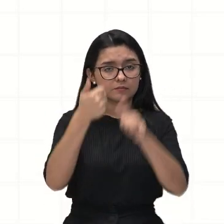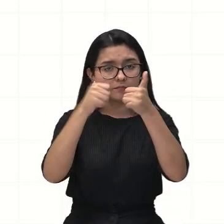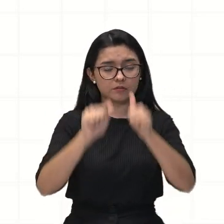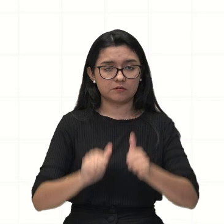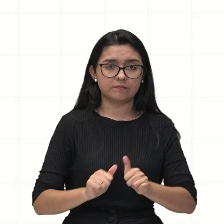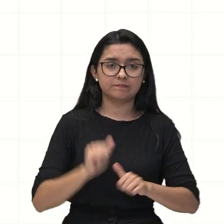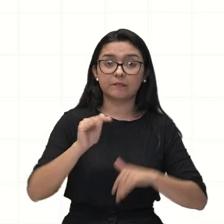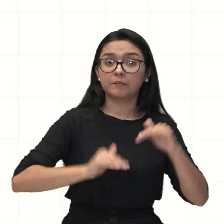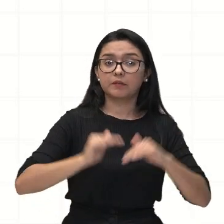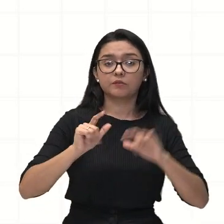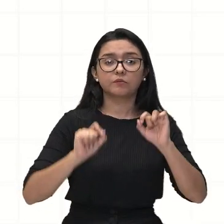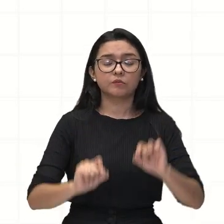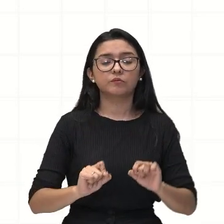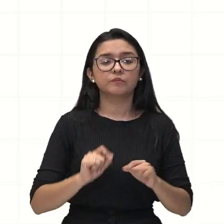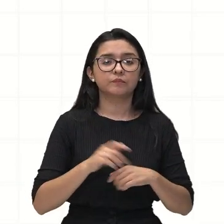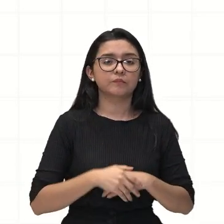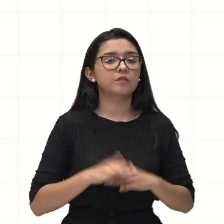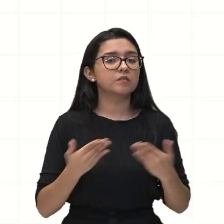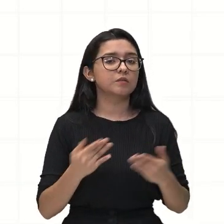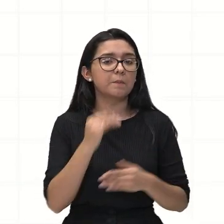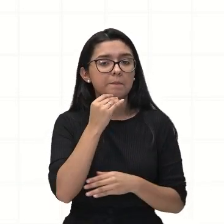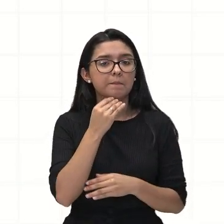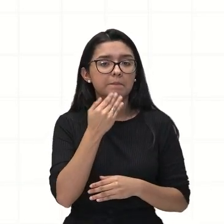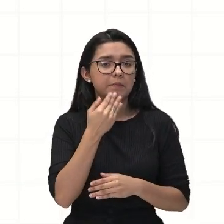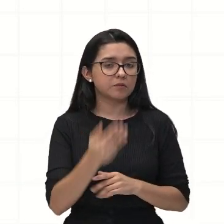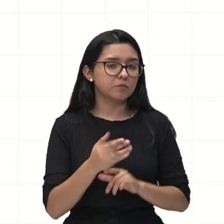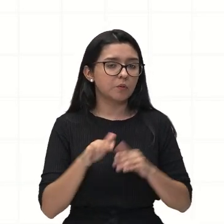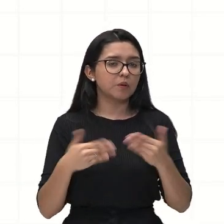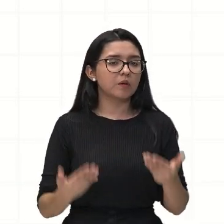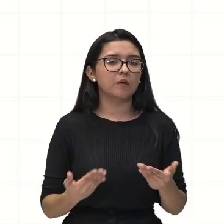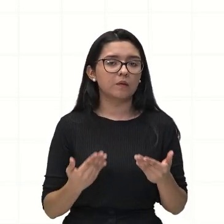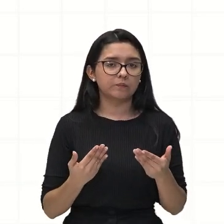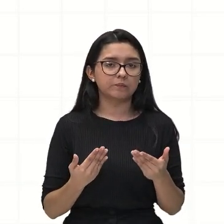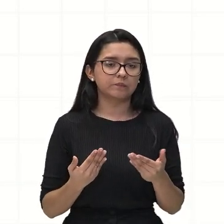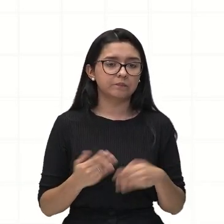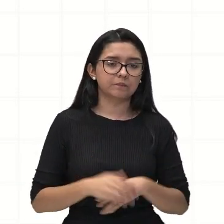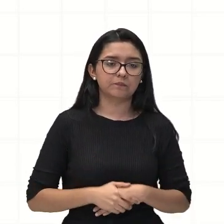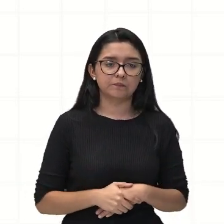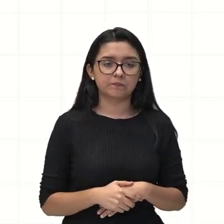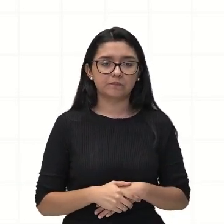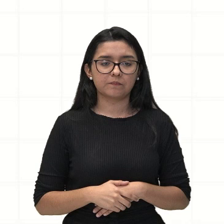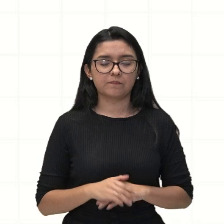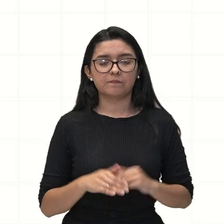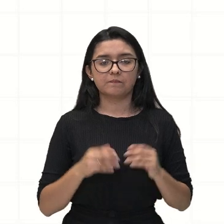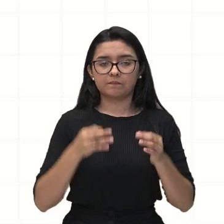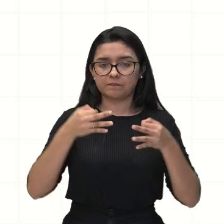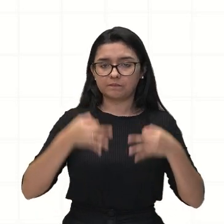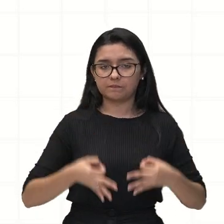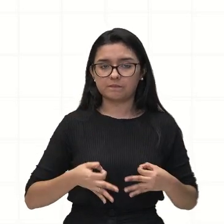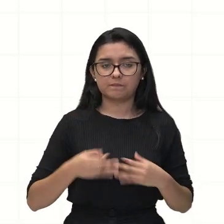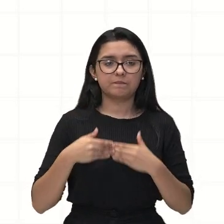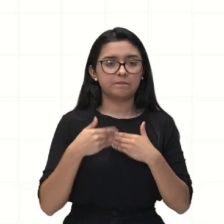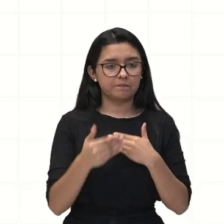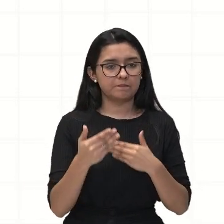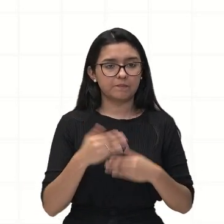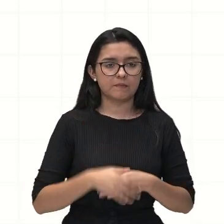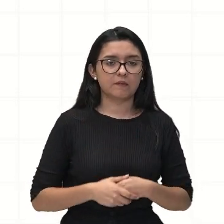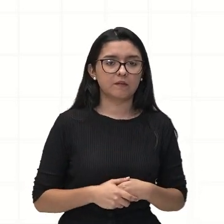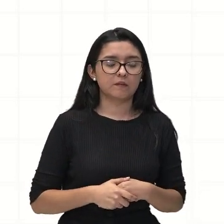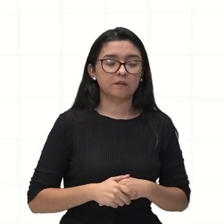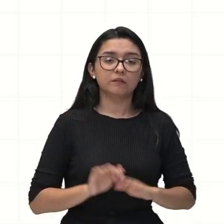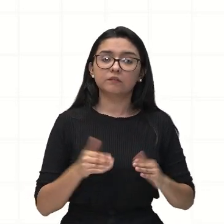Vai depender muito do comando da questão, correto? Beleza.